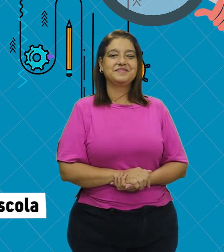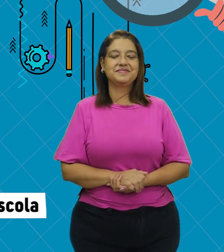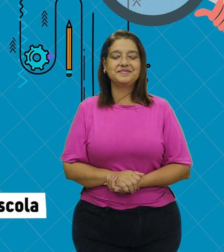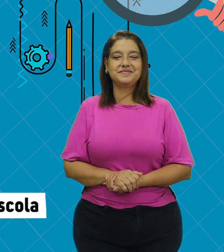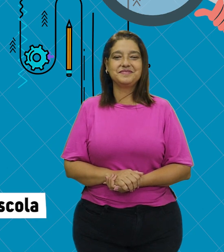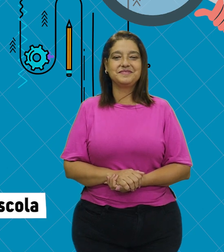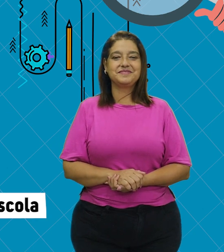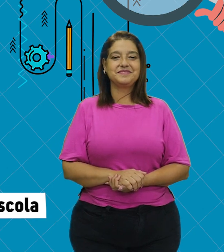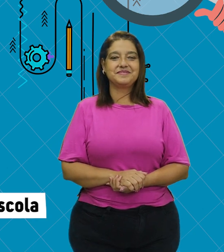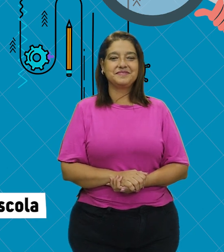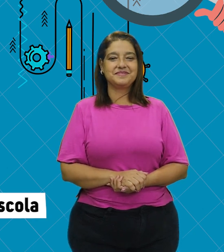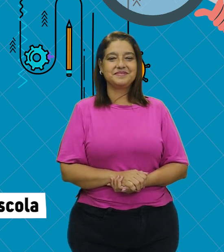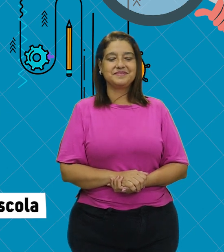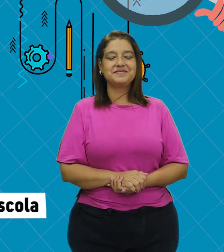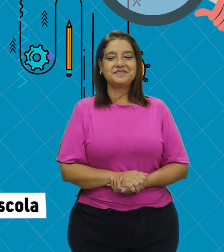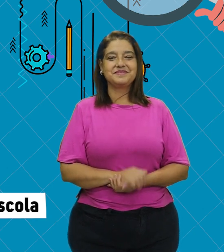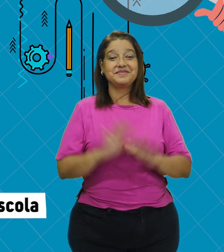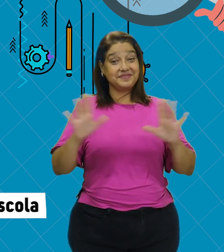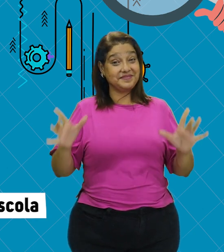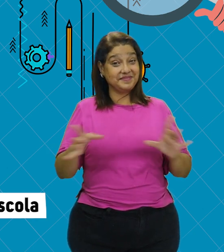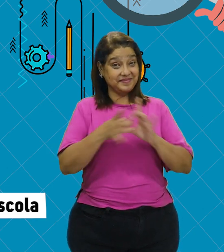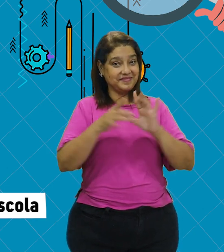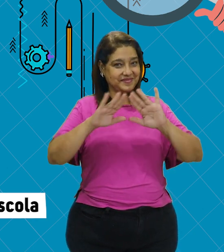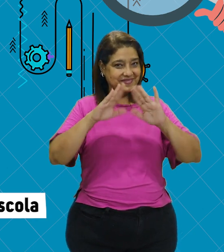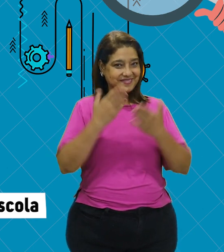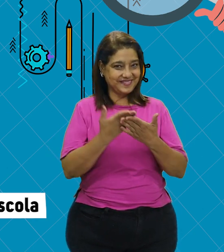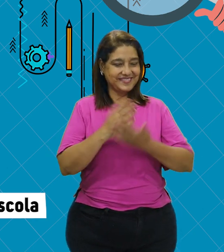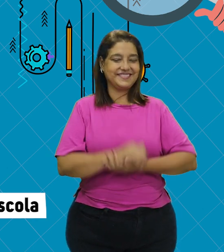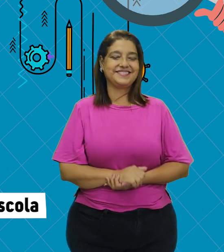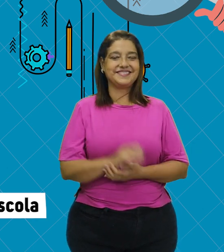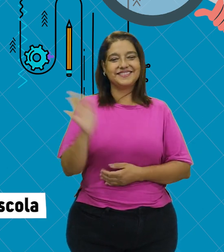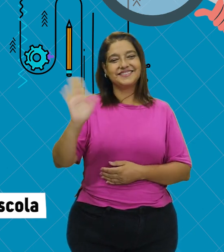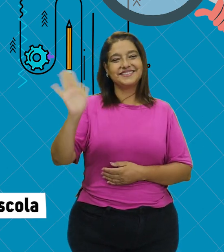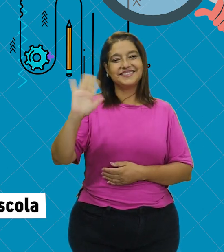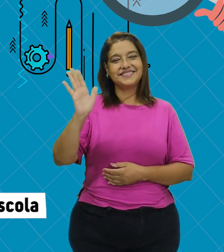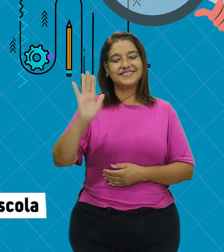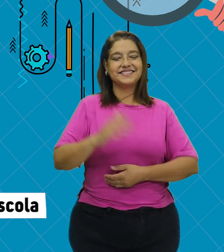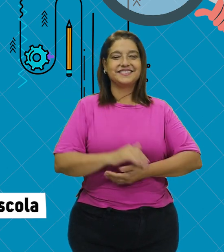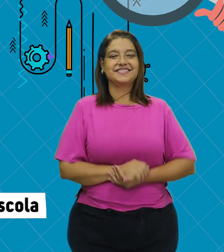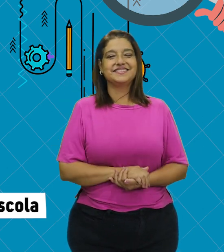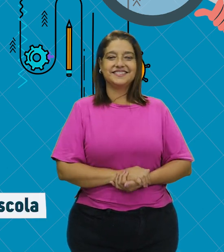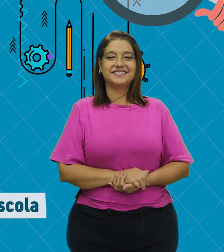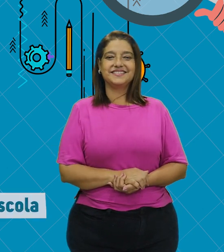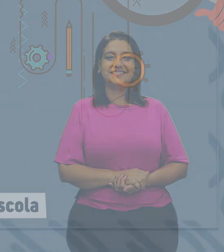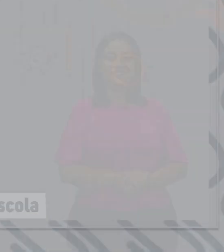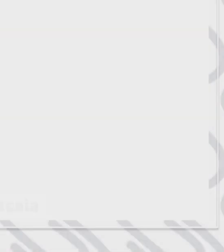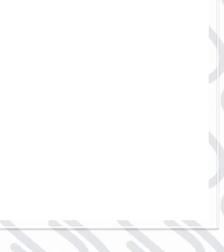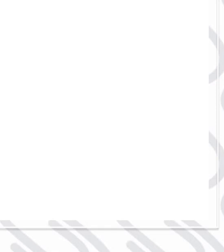www.sme.goiania.gov.br/Conexão Escola. Tchau! Tchau!